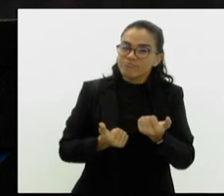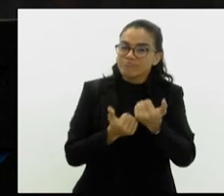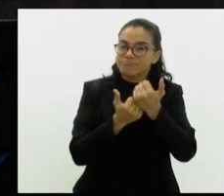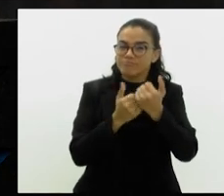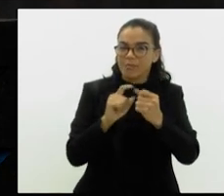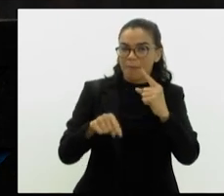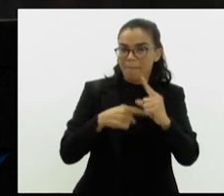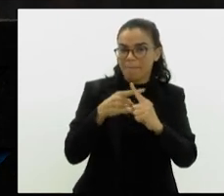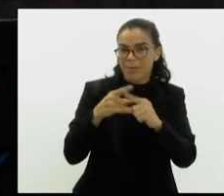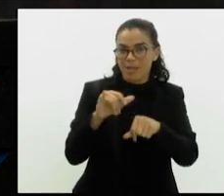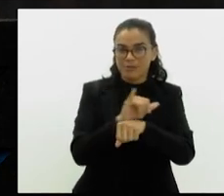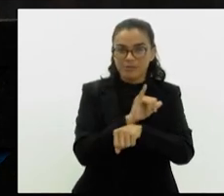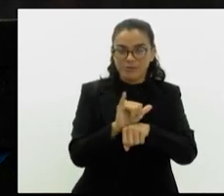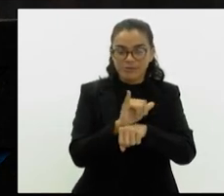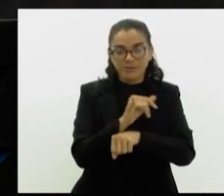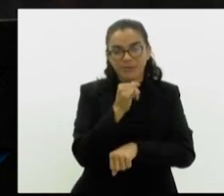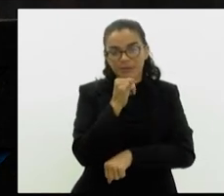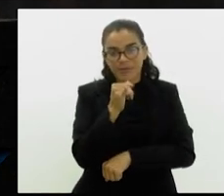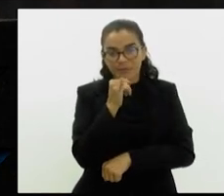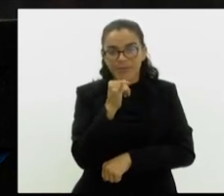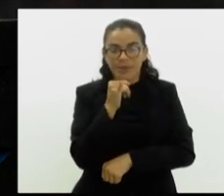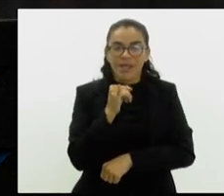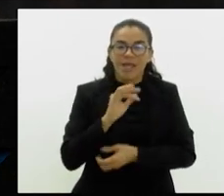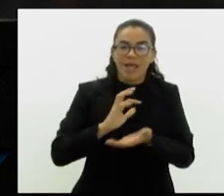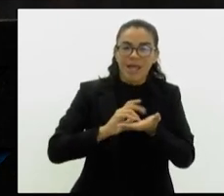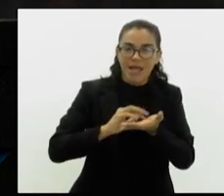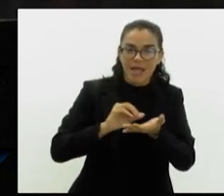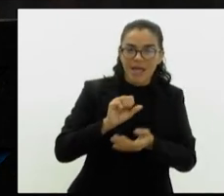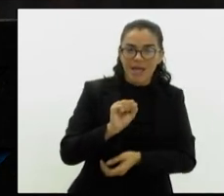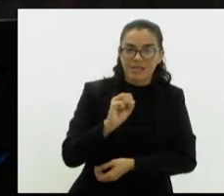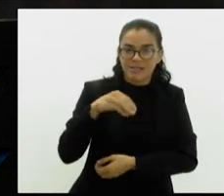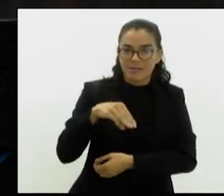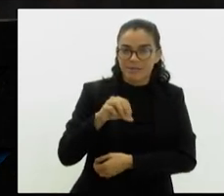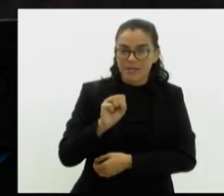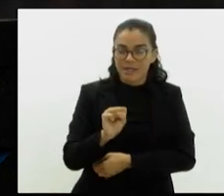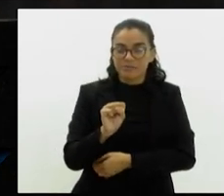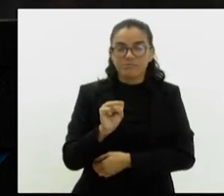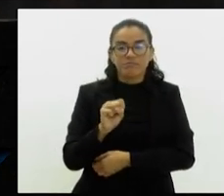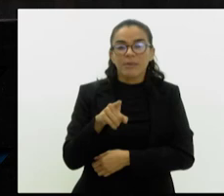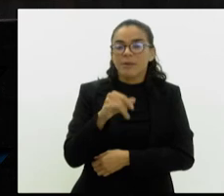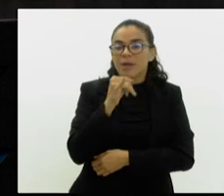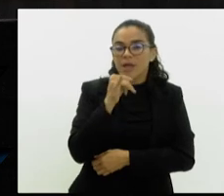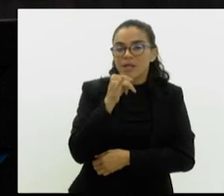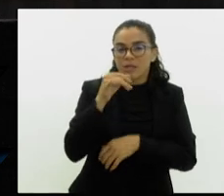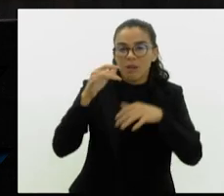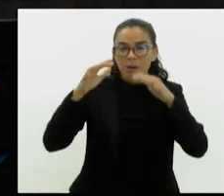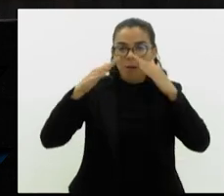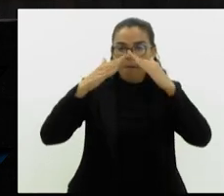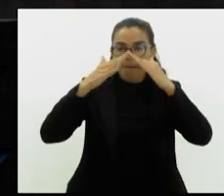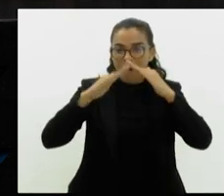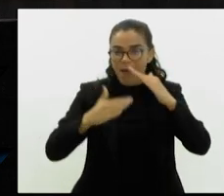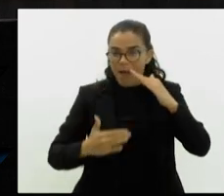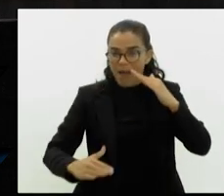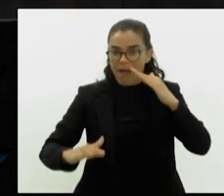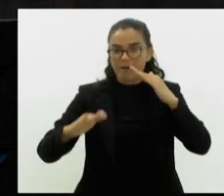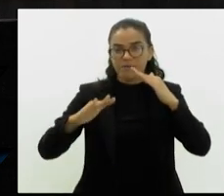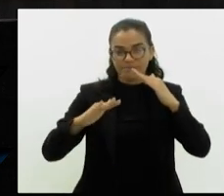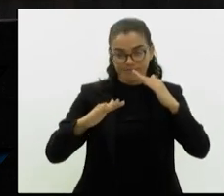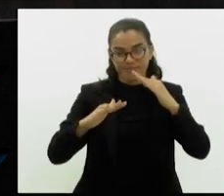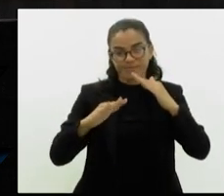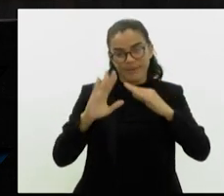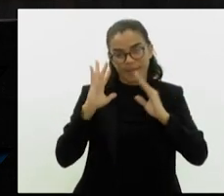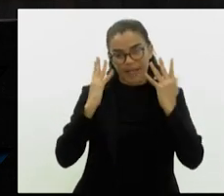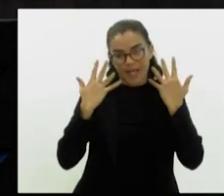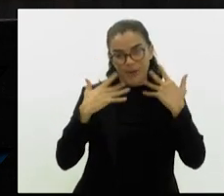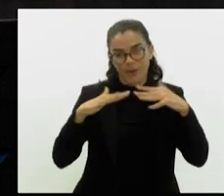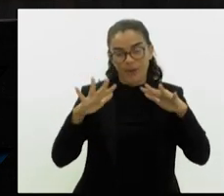com os demais sistemas como o SMS o sistema de sirene num alerta em caso de desastres naturais a